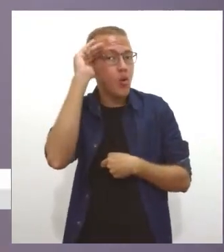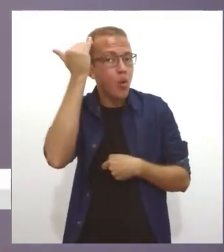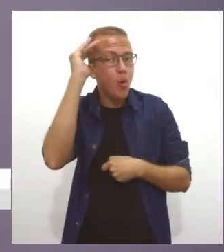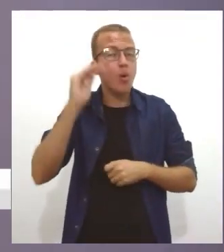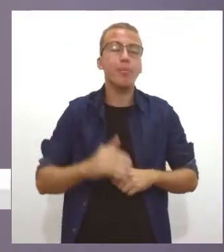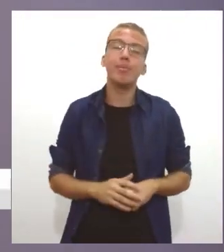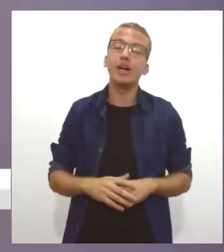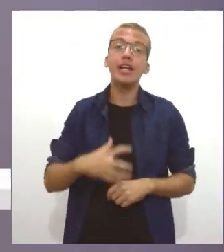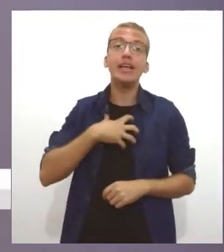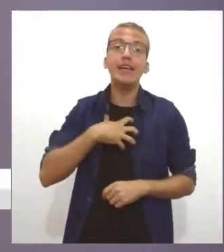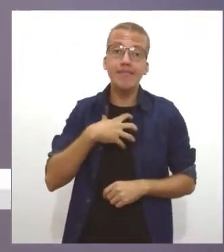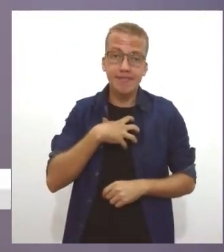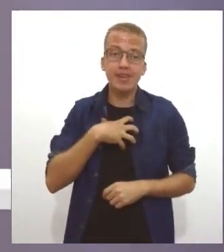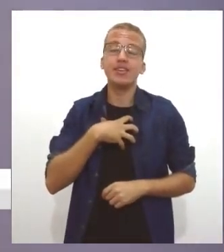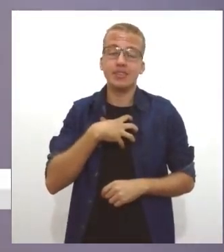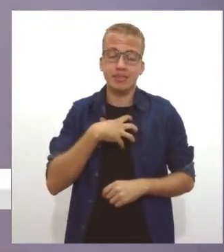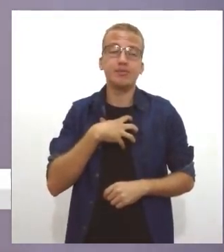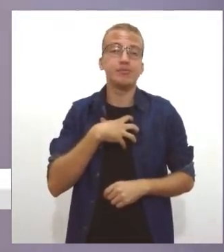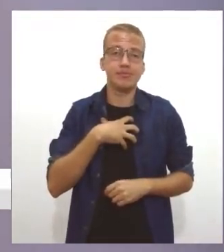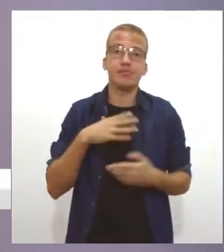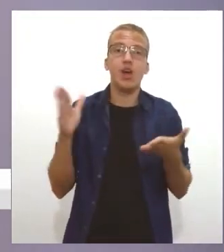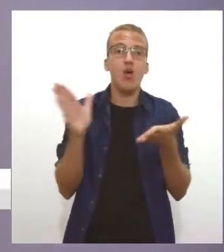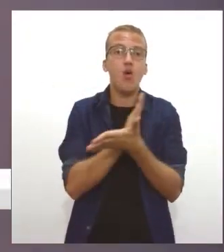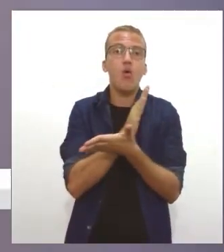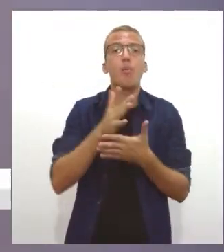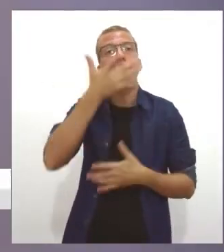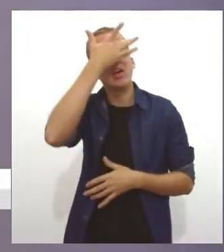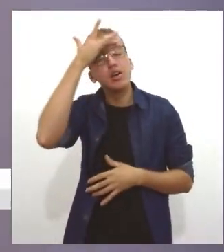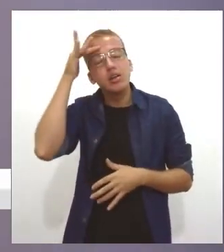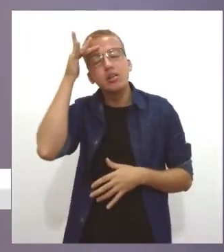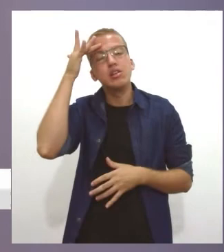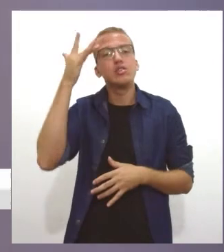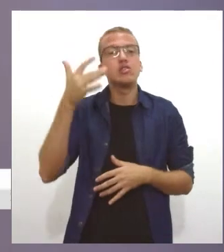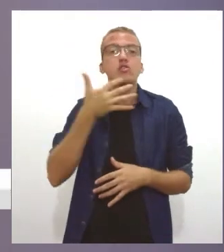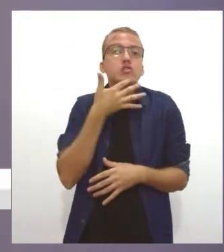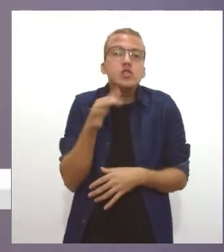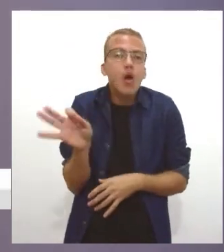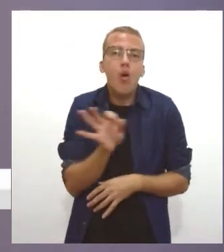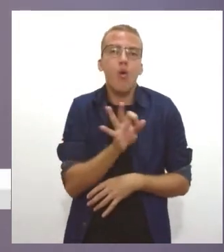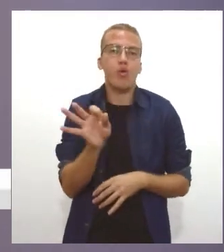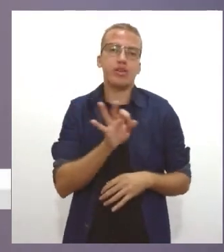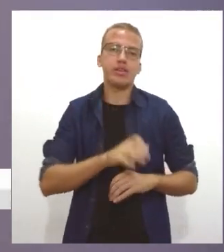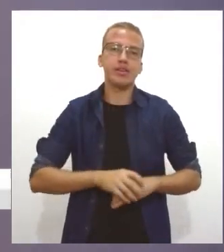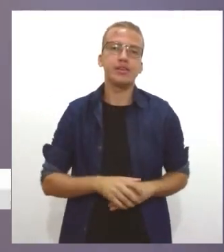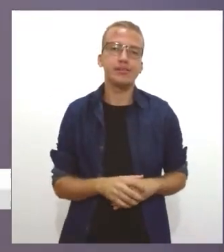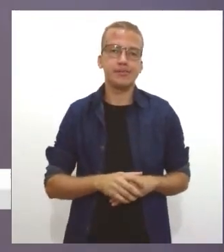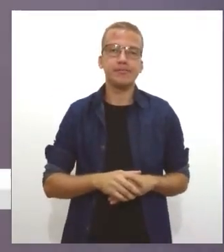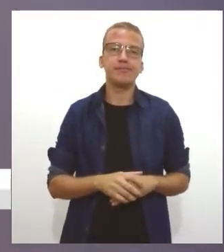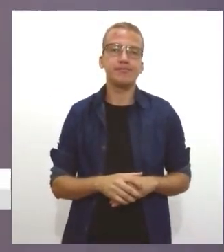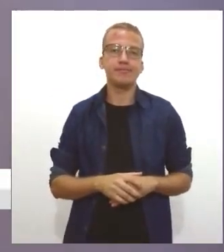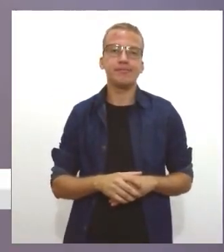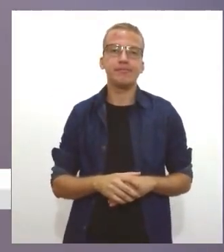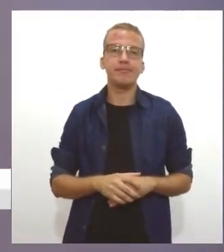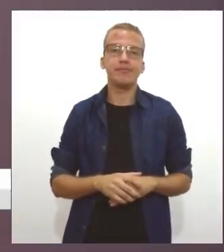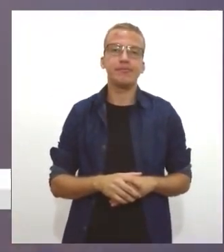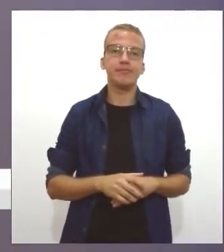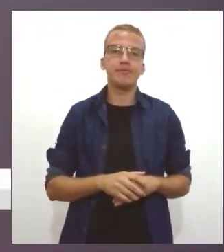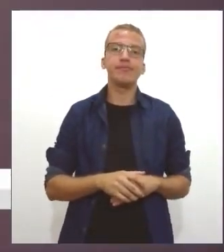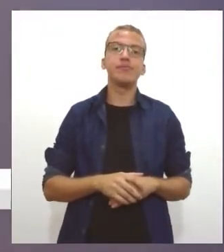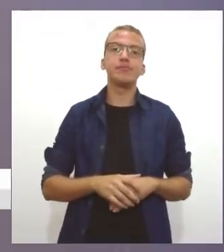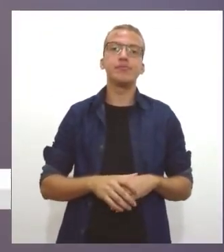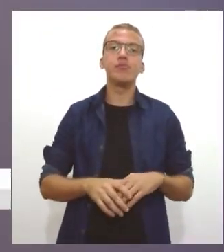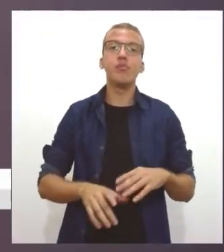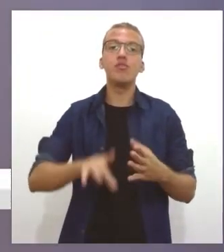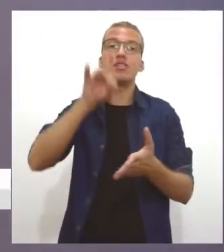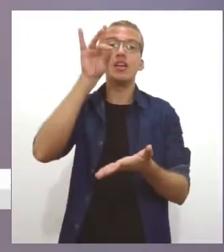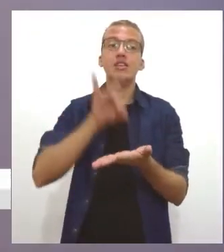Infelizmente, algumas pessoas ainda não têm esse conhecimento da real importância de se acolher